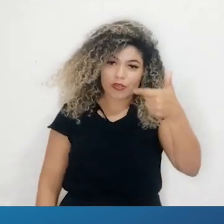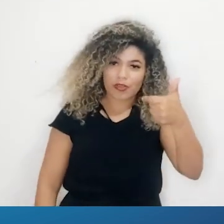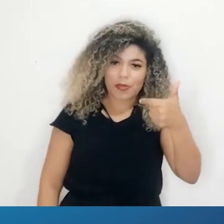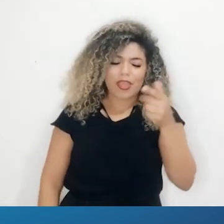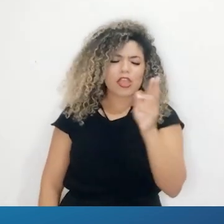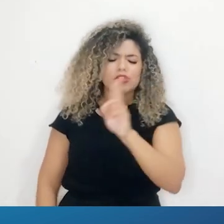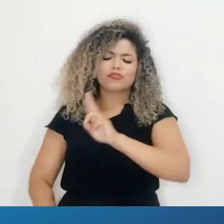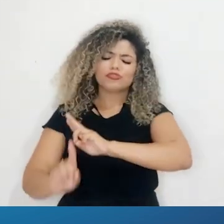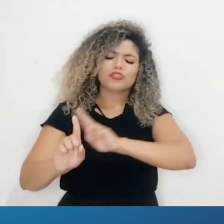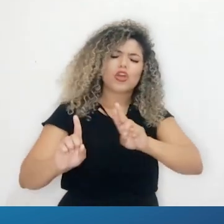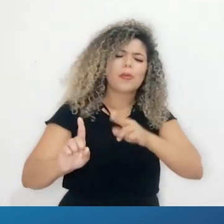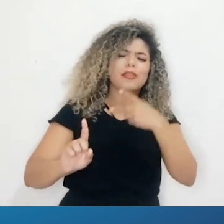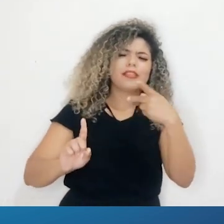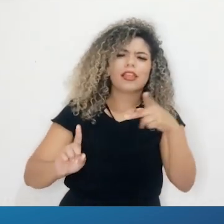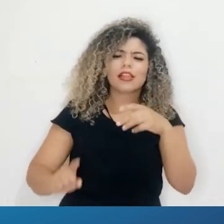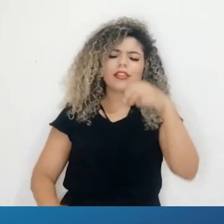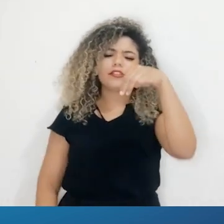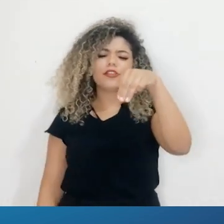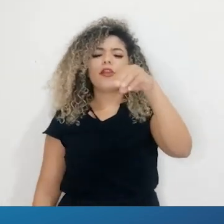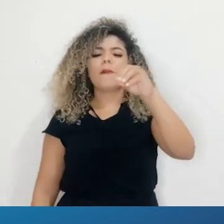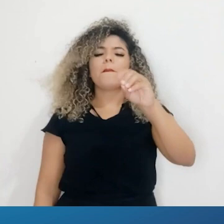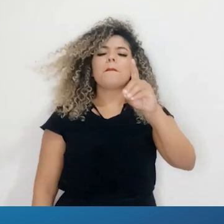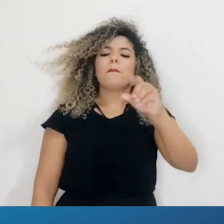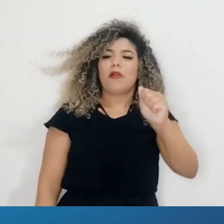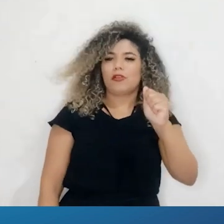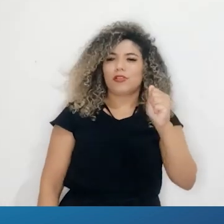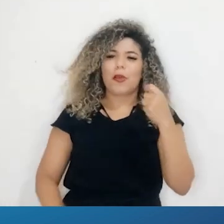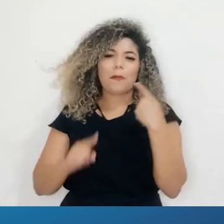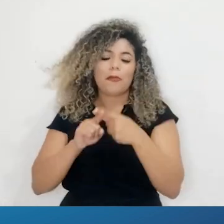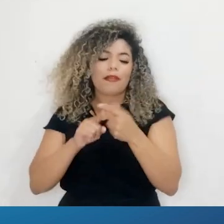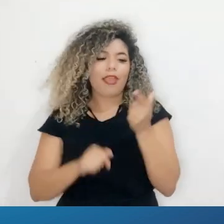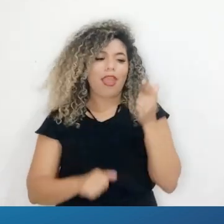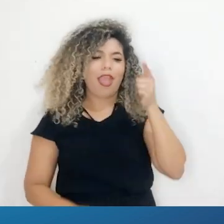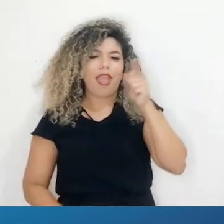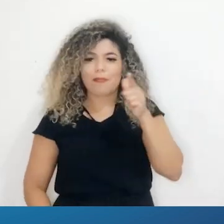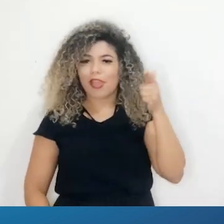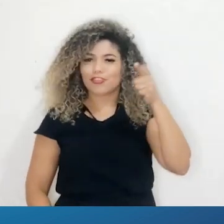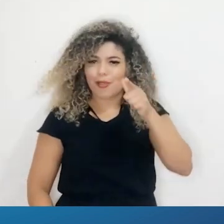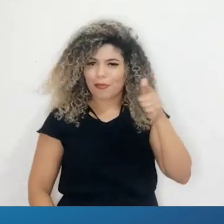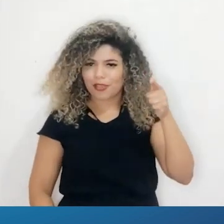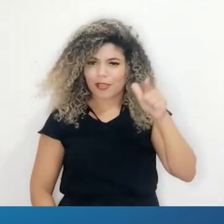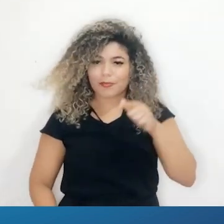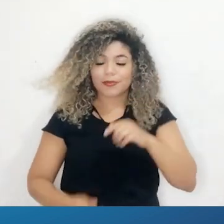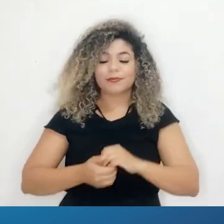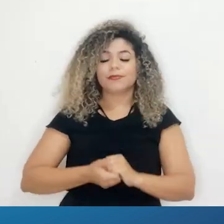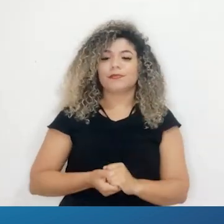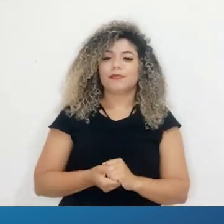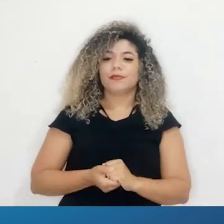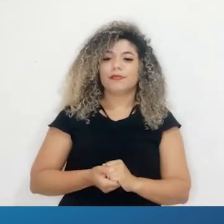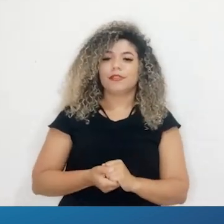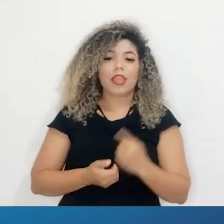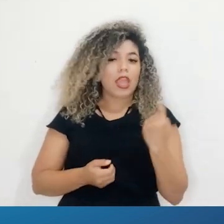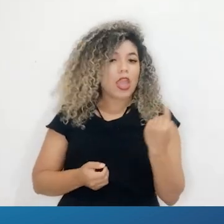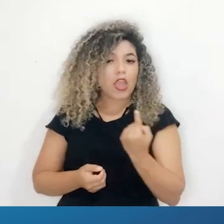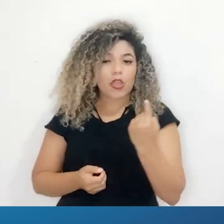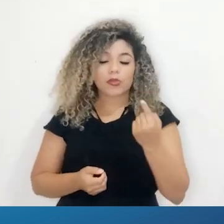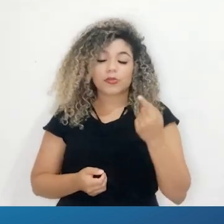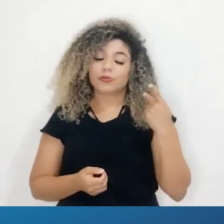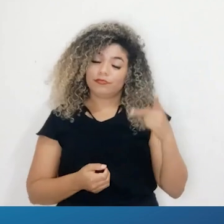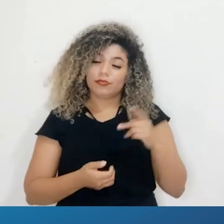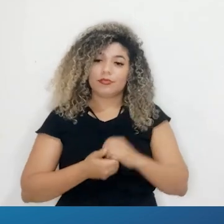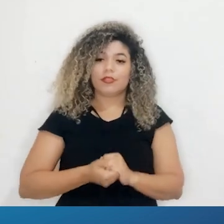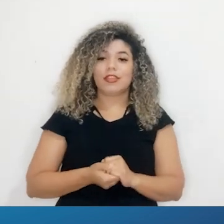que nós vamos chamar de moda justamente por ser o valor que mais se repete e neste caso é o único